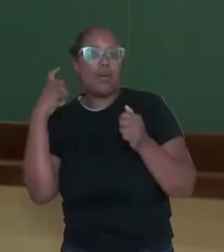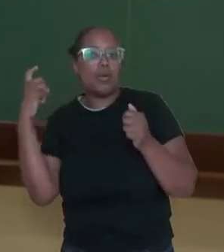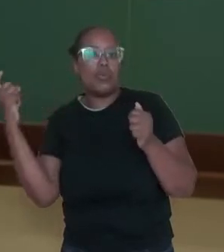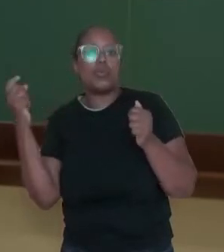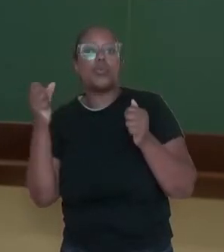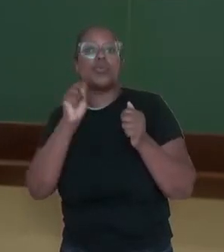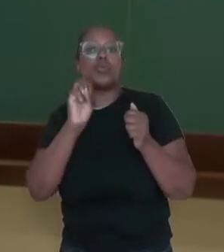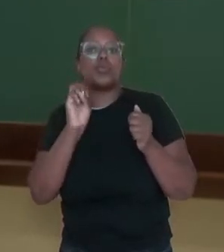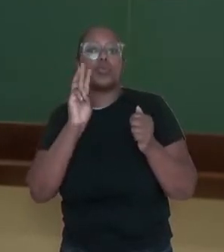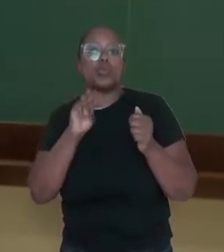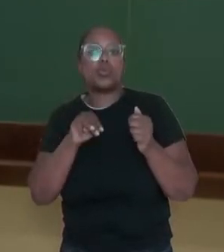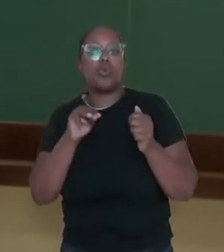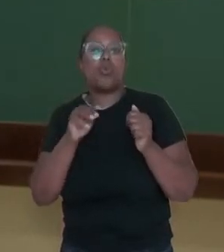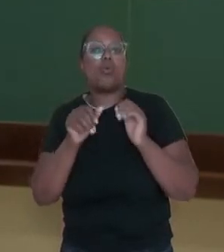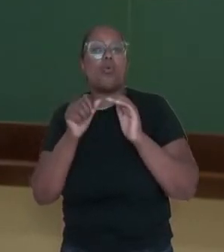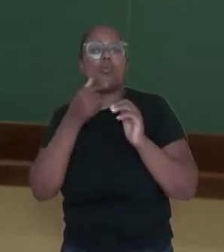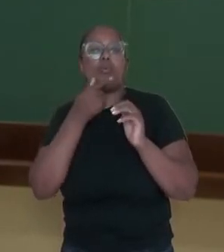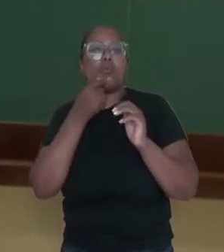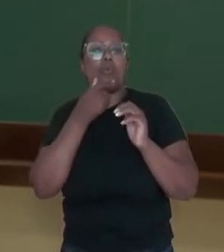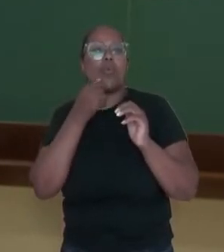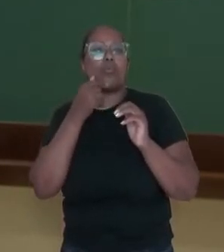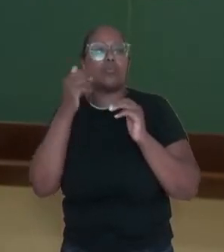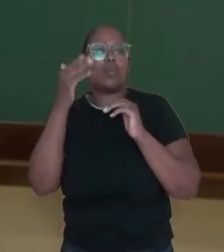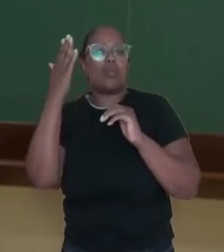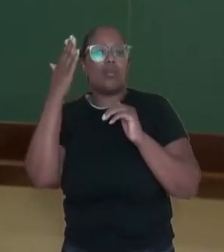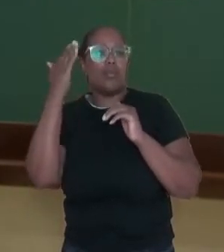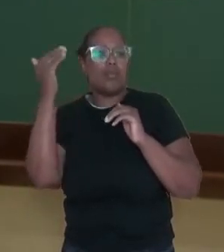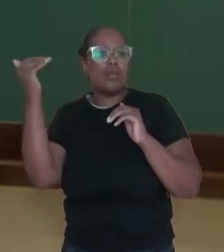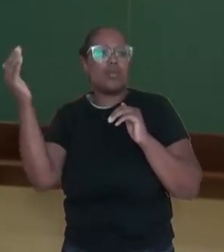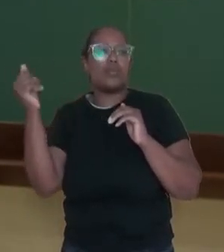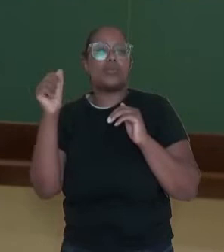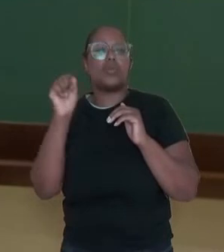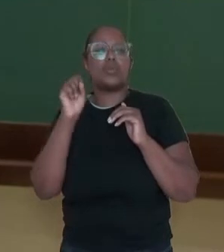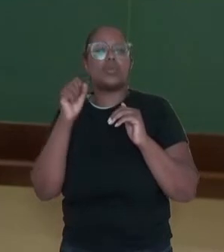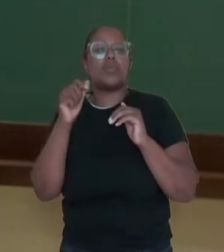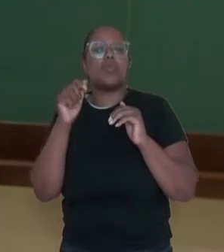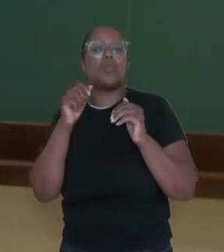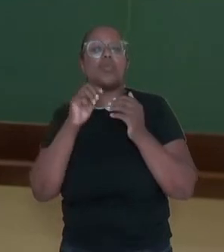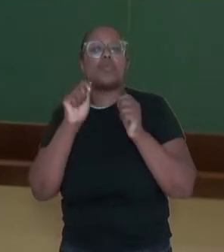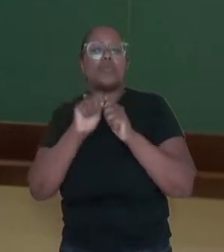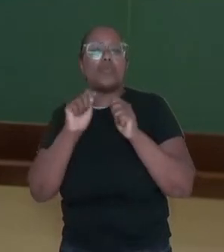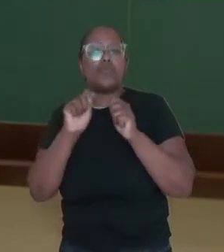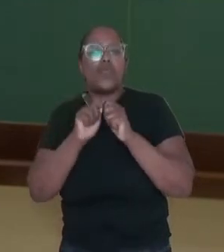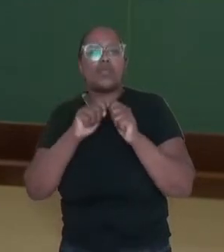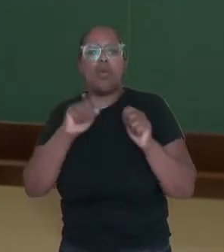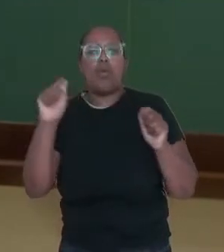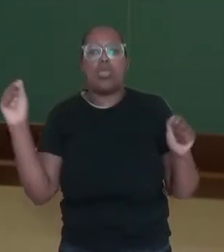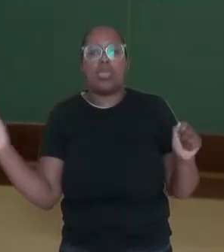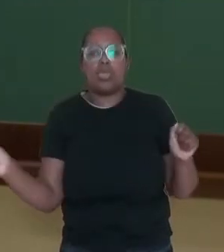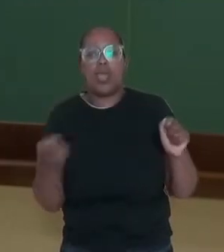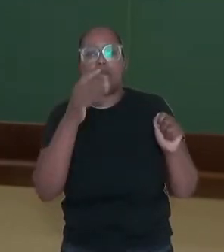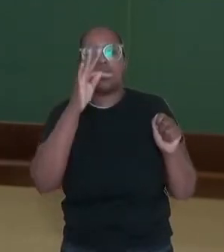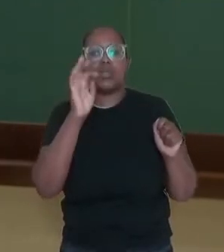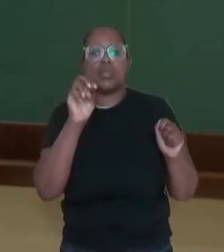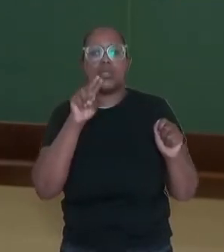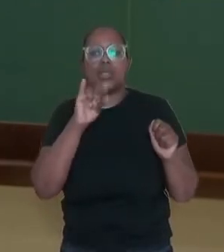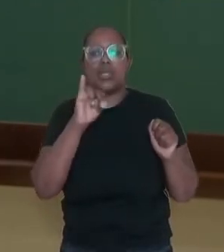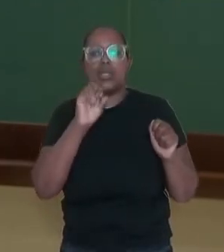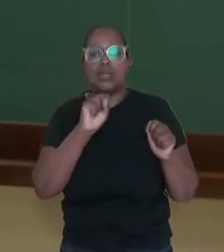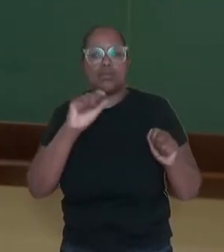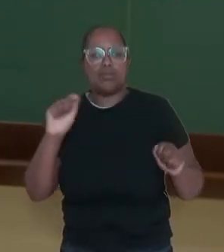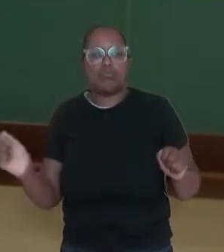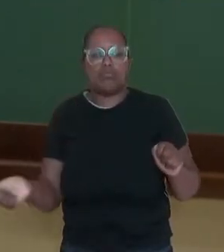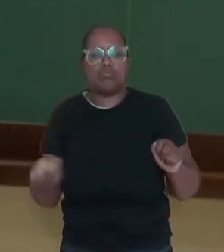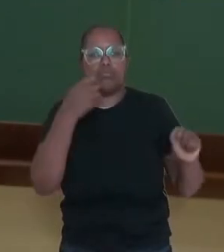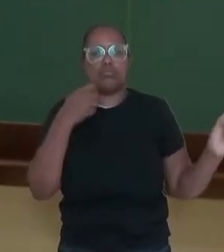Higginbotham criou um dos primeiros videogames, o Tênis para dois, ou Tennis for Two, em 1958. A gente falando aqui dos